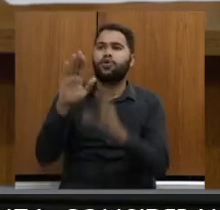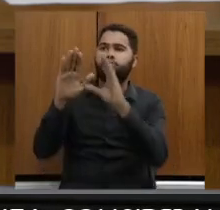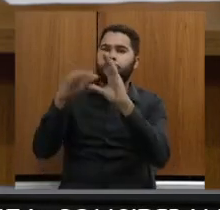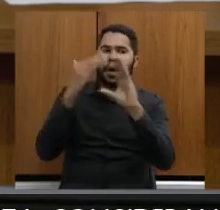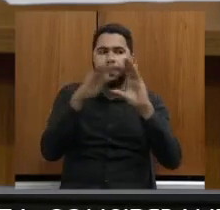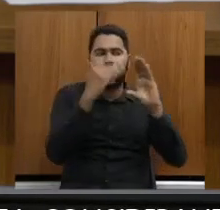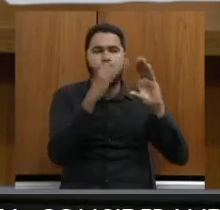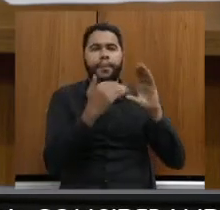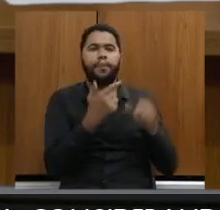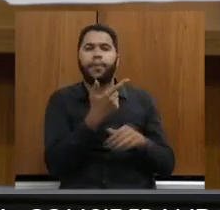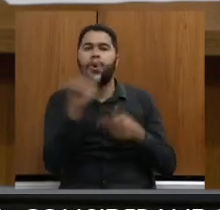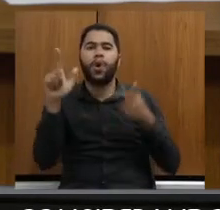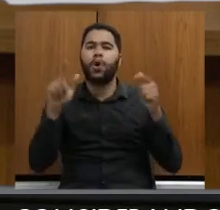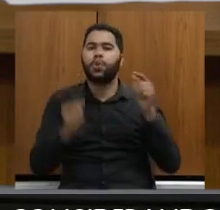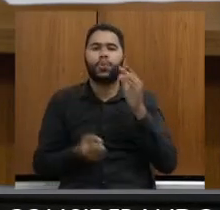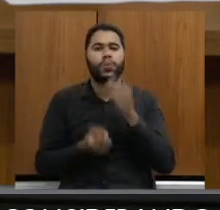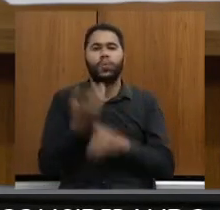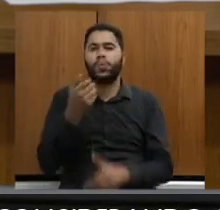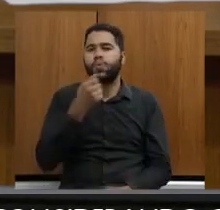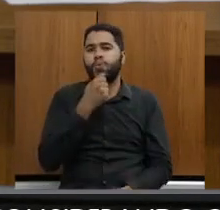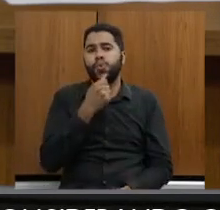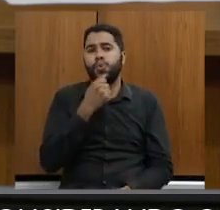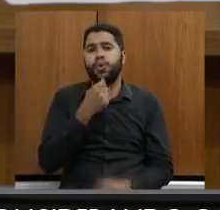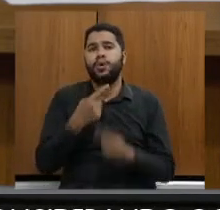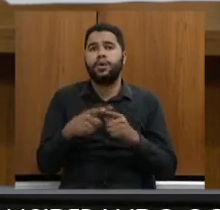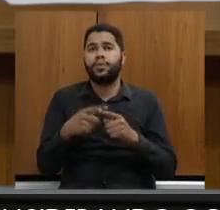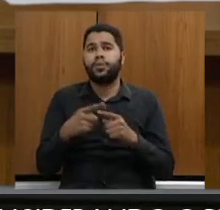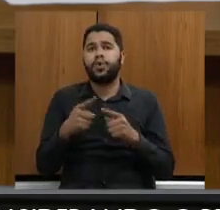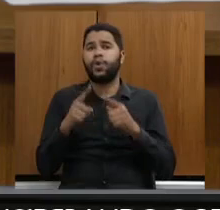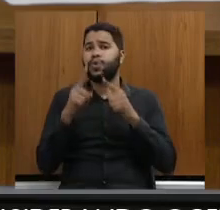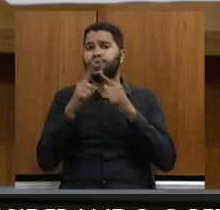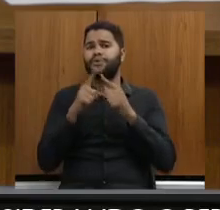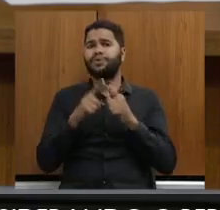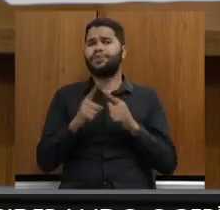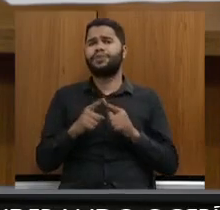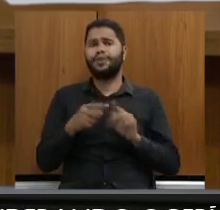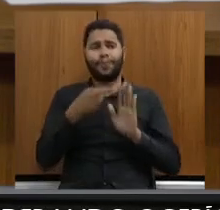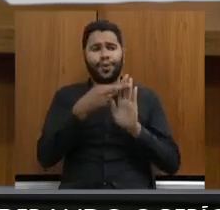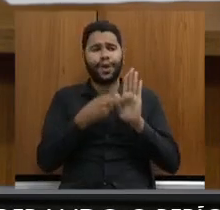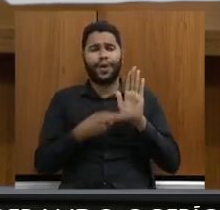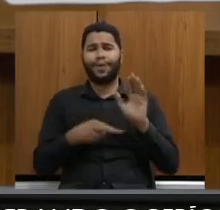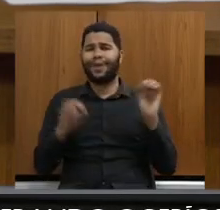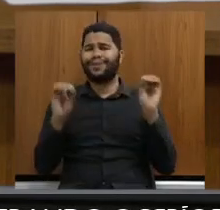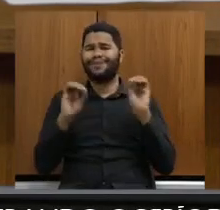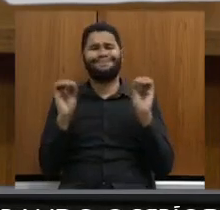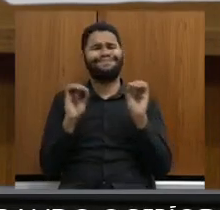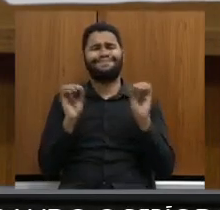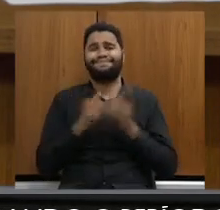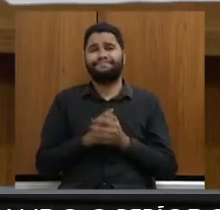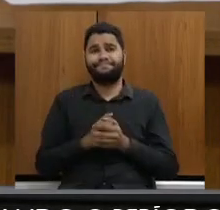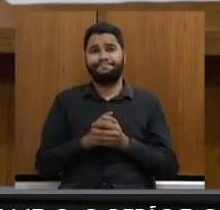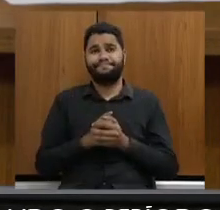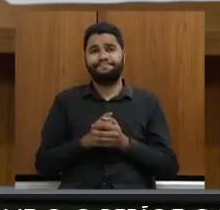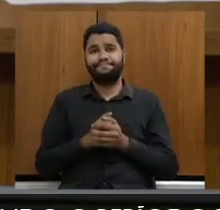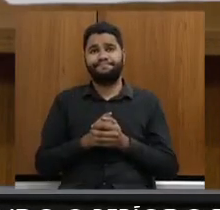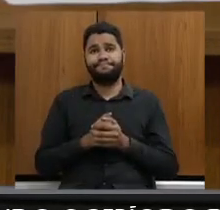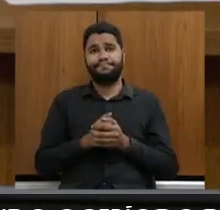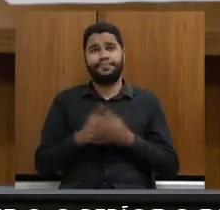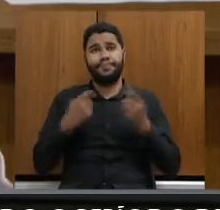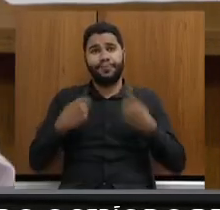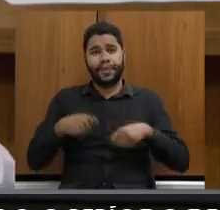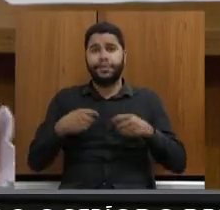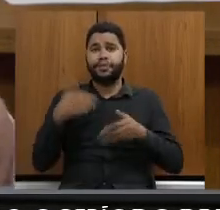mas outro produtor se queria mandar na mandar porque não está dele tem tipo nenhum de regularização l0 então